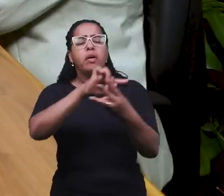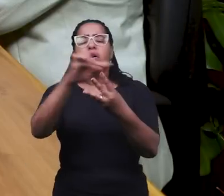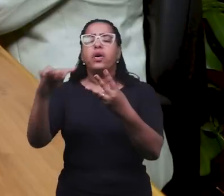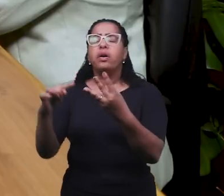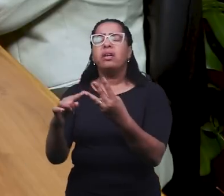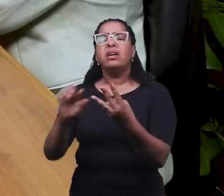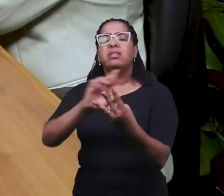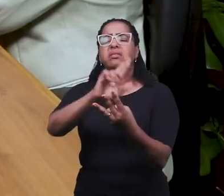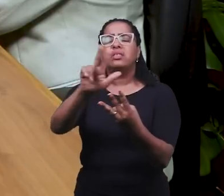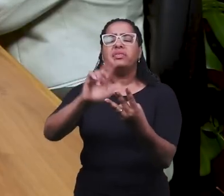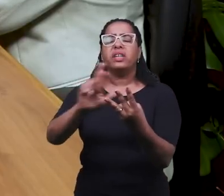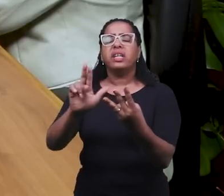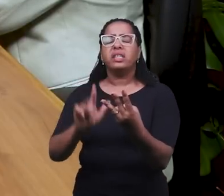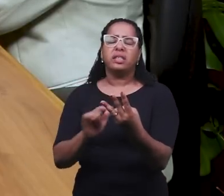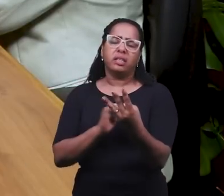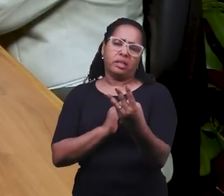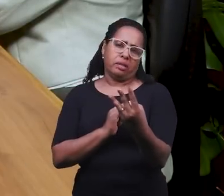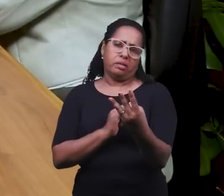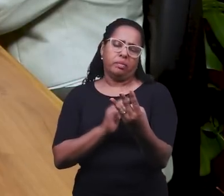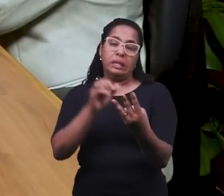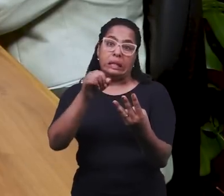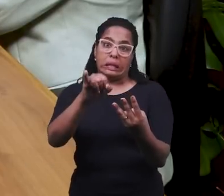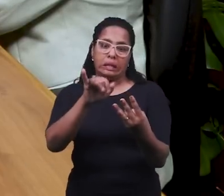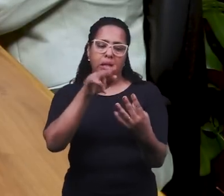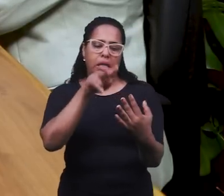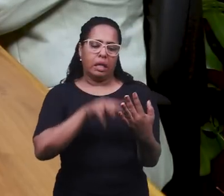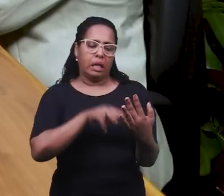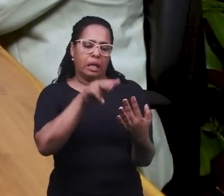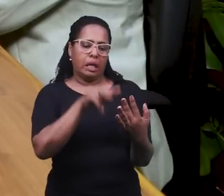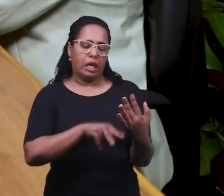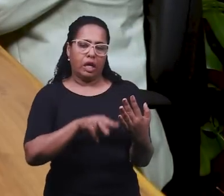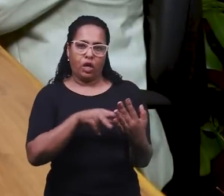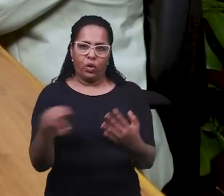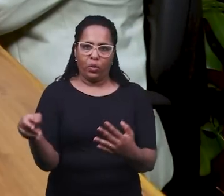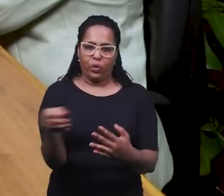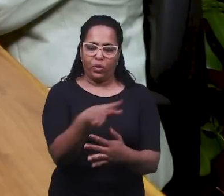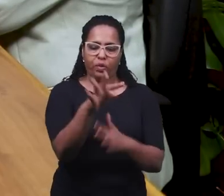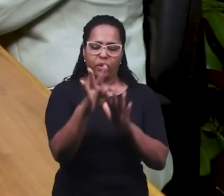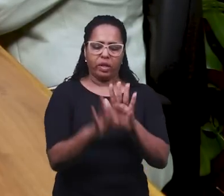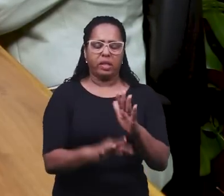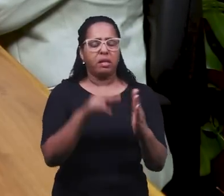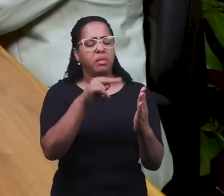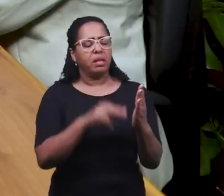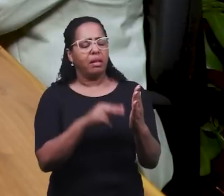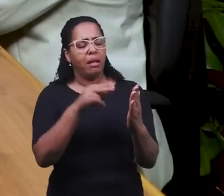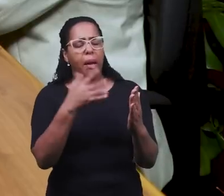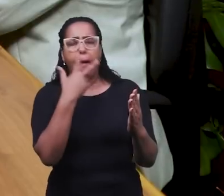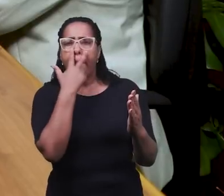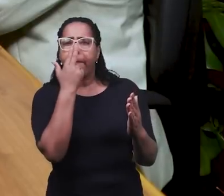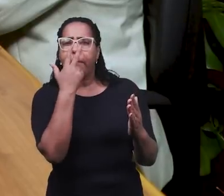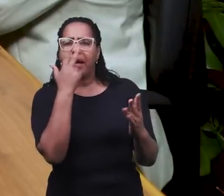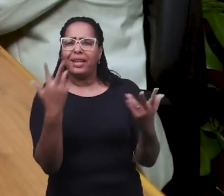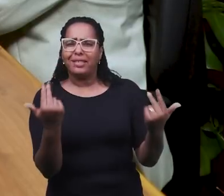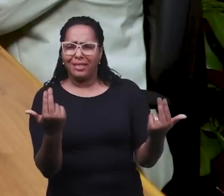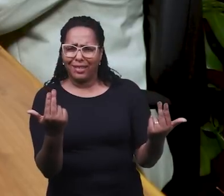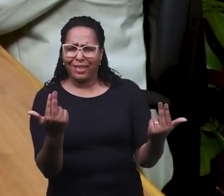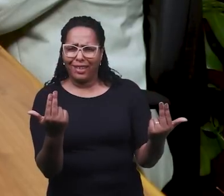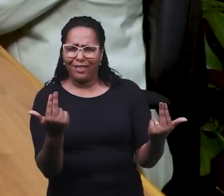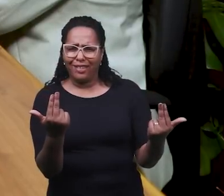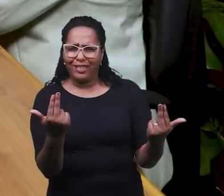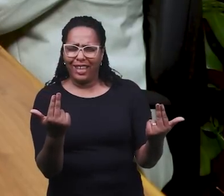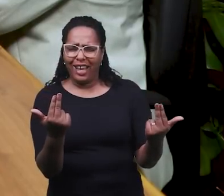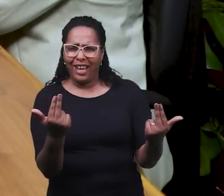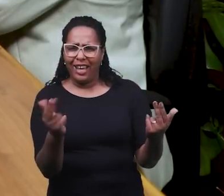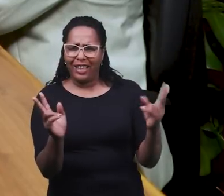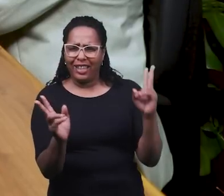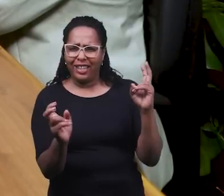de ancião, bispo e presbítero. Se você lê o Novo Testamento, a impressão que se tem no Novo Testamento é que é a mesma coisa. É a citação